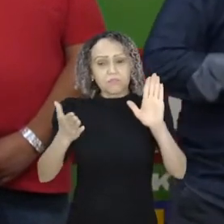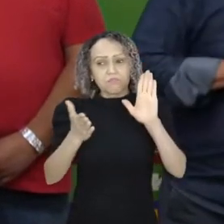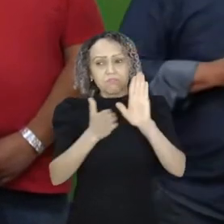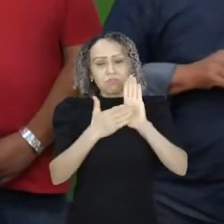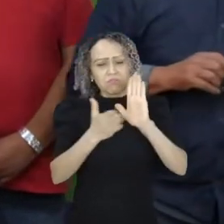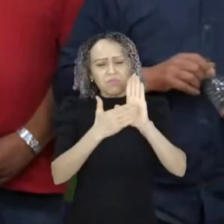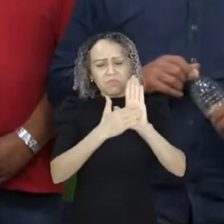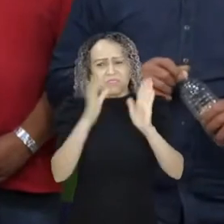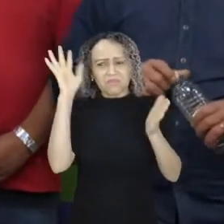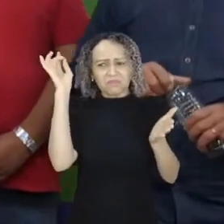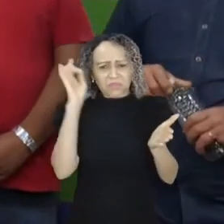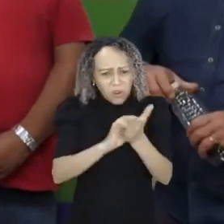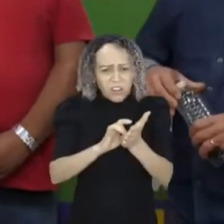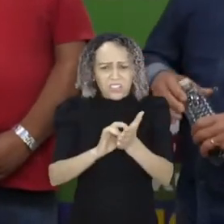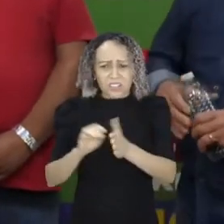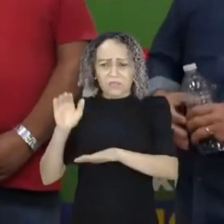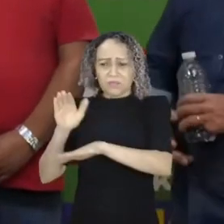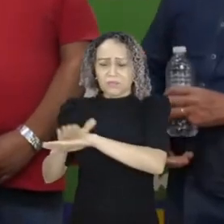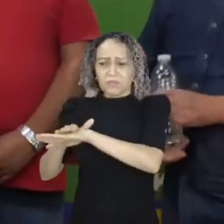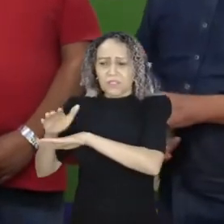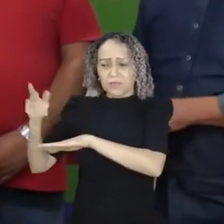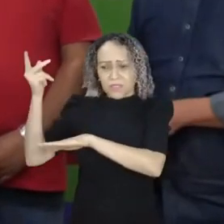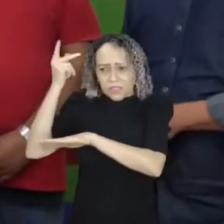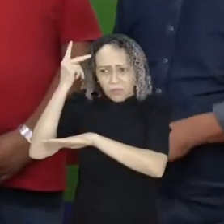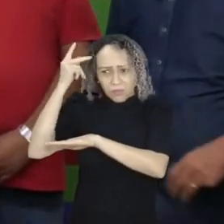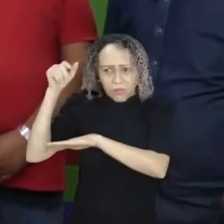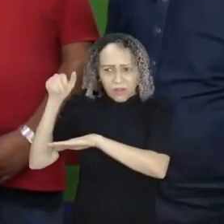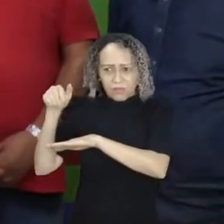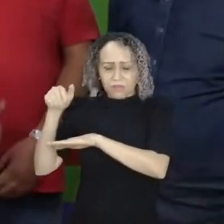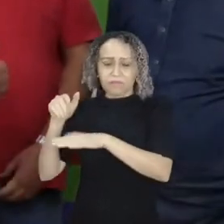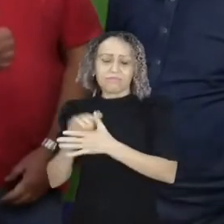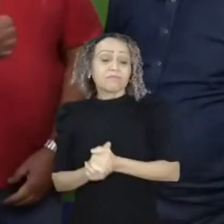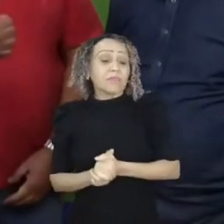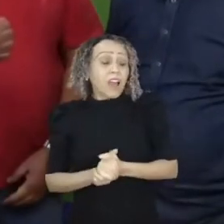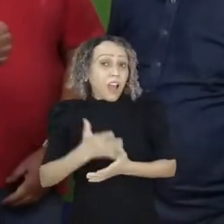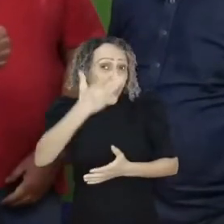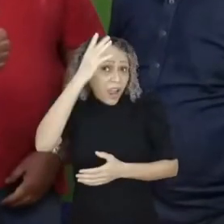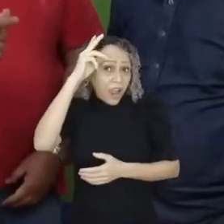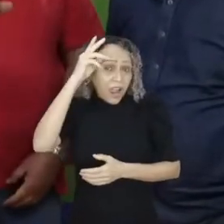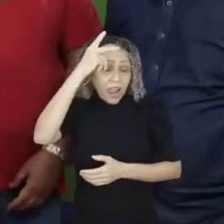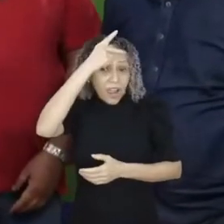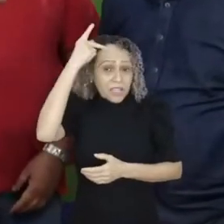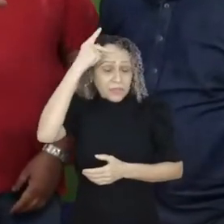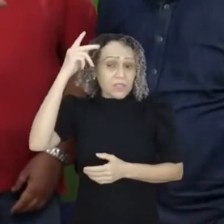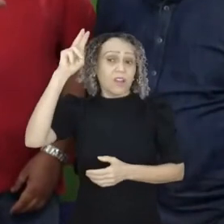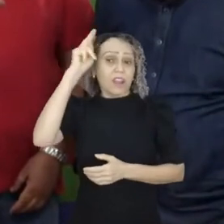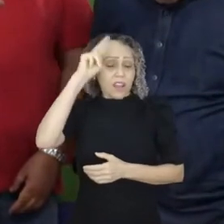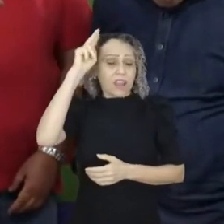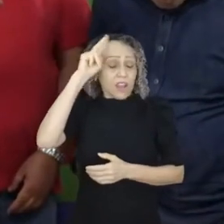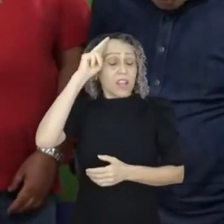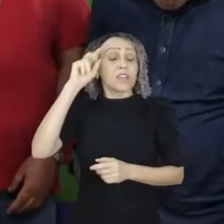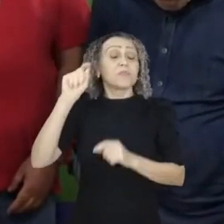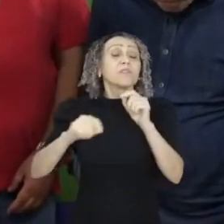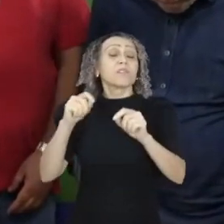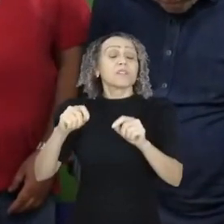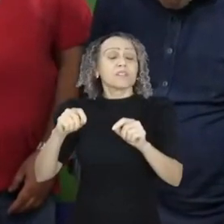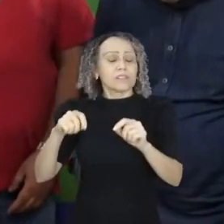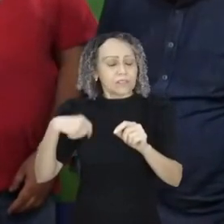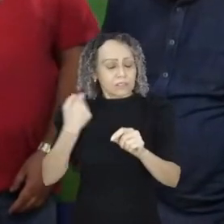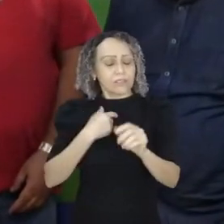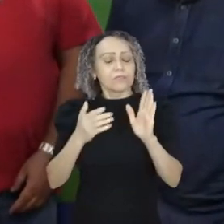proposta concreta para o Estado de São Paulo. E as pessoas têm a memória das propostas que eu defendi no primeiro turno.